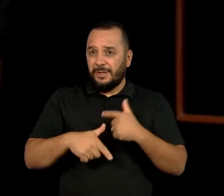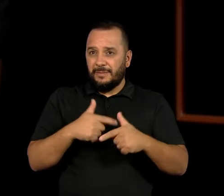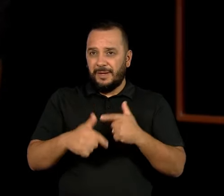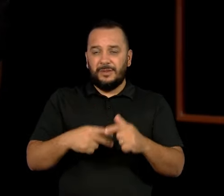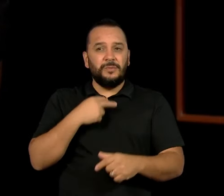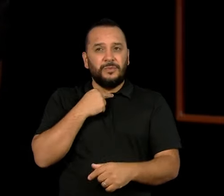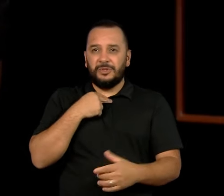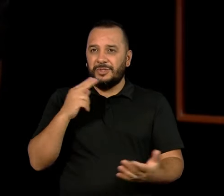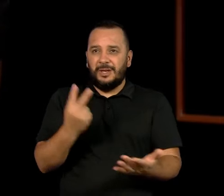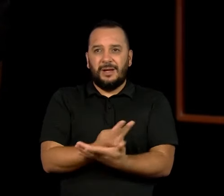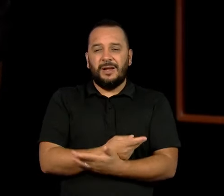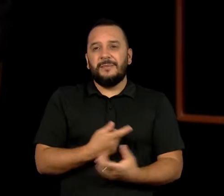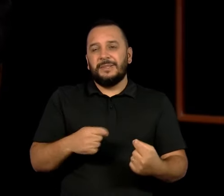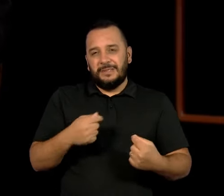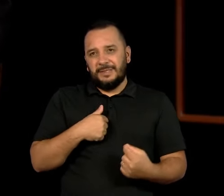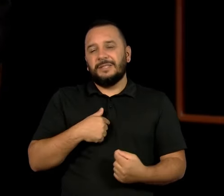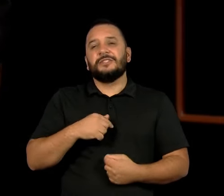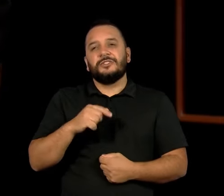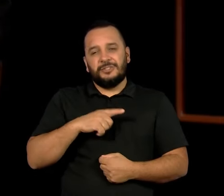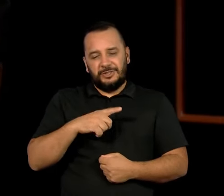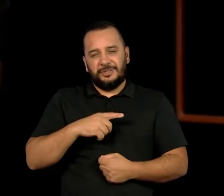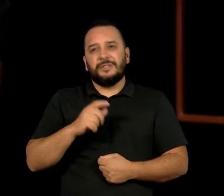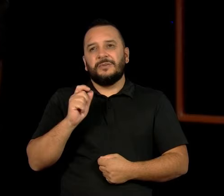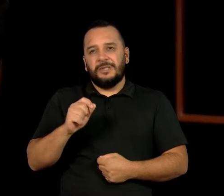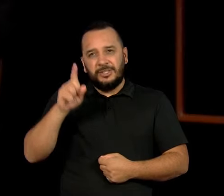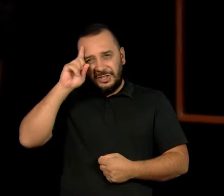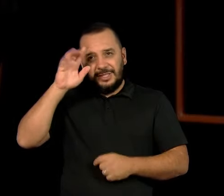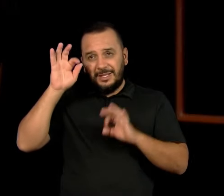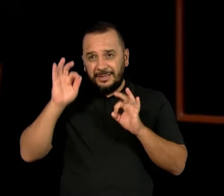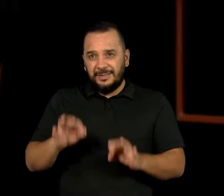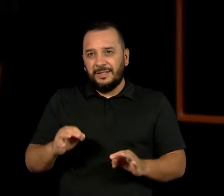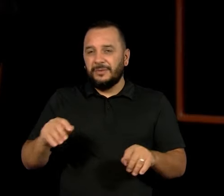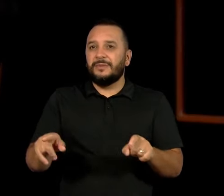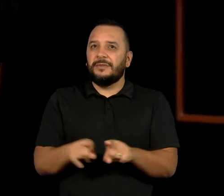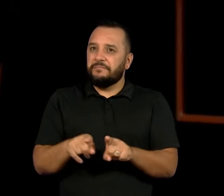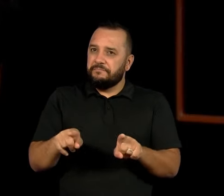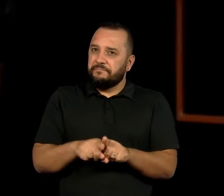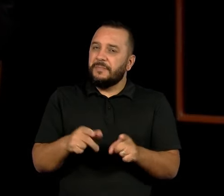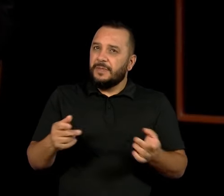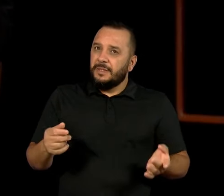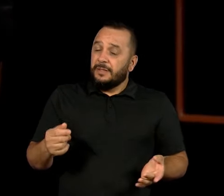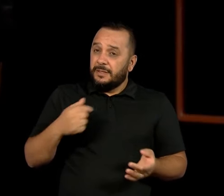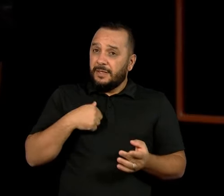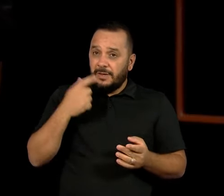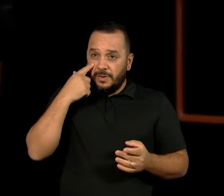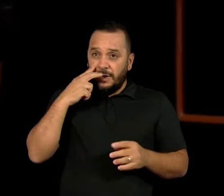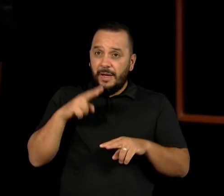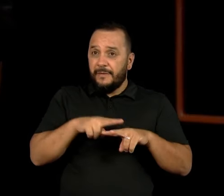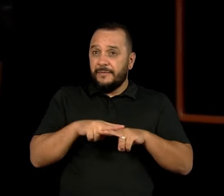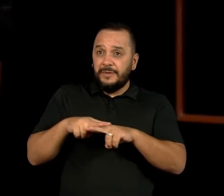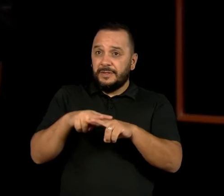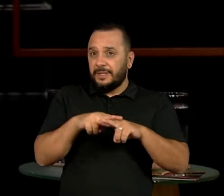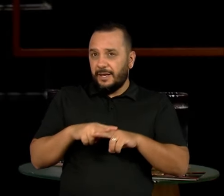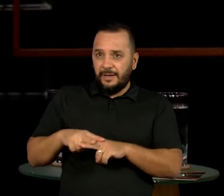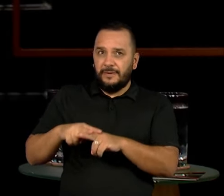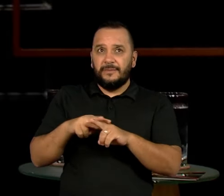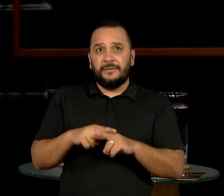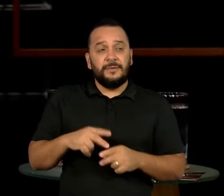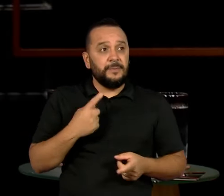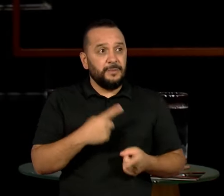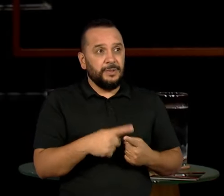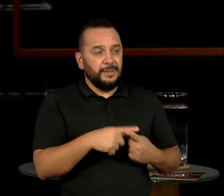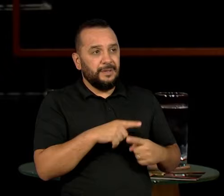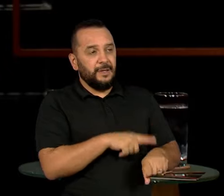falhar. Eu tinha que estar com os 2 capítulos prontos, na data certa, e depois eu ainda revisava os capítulos para o Calmon. Tem a pressão